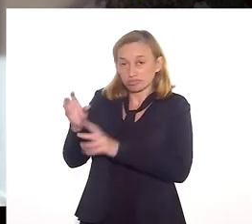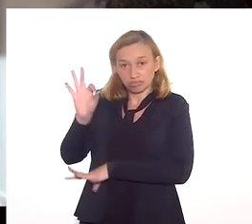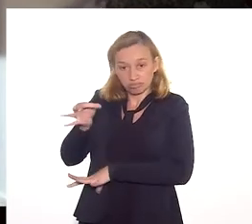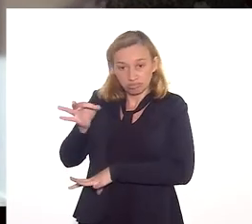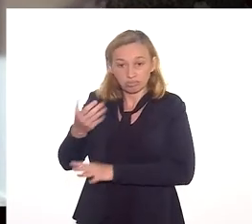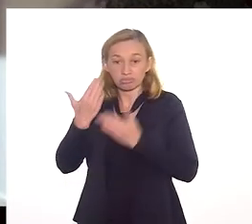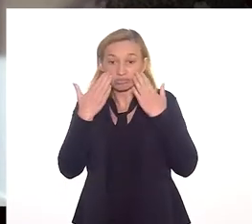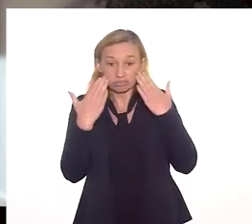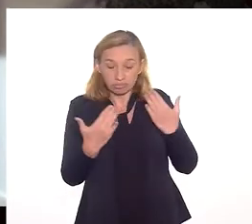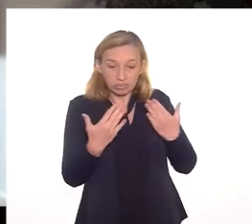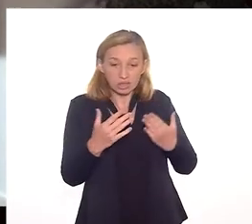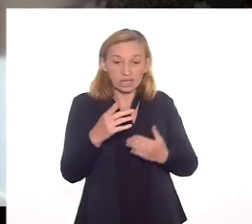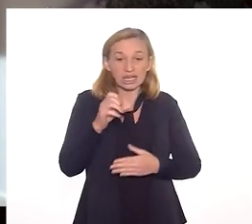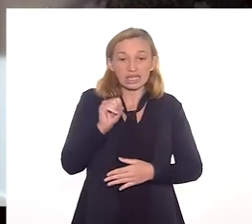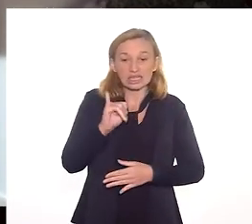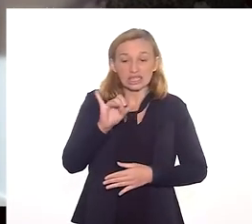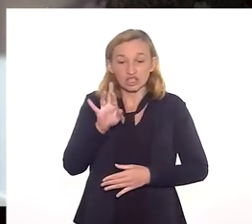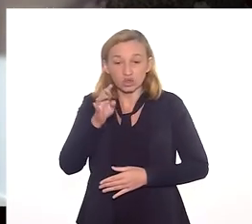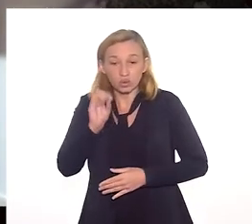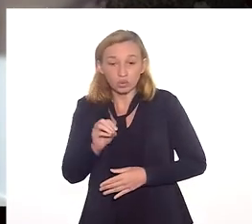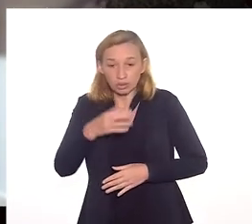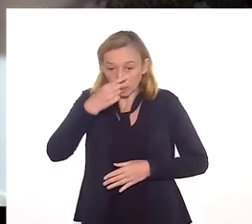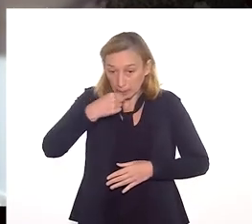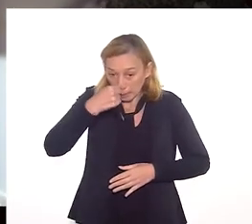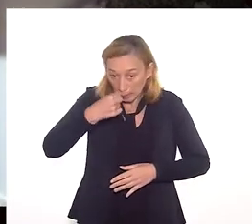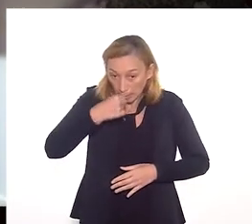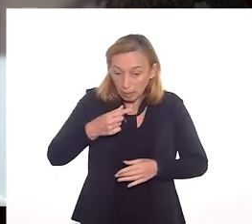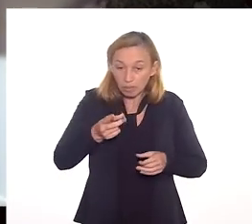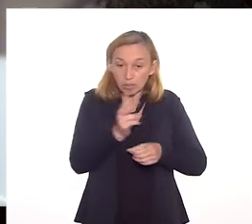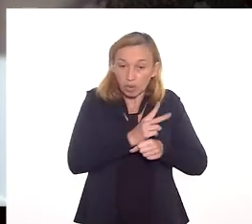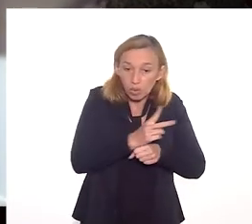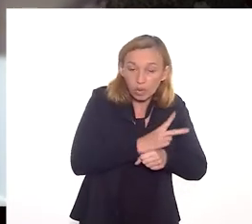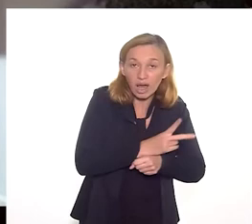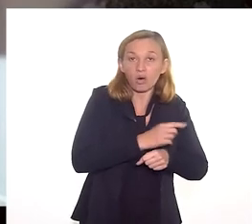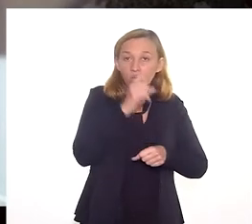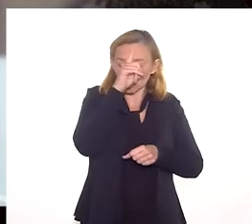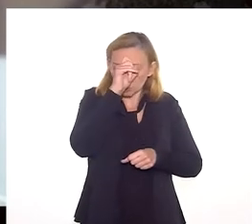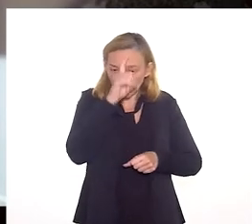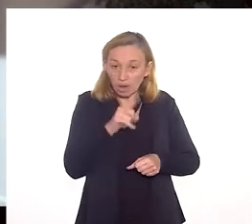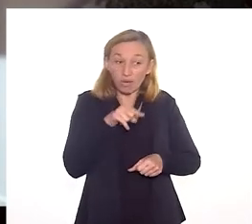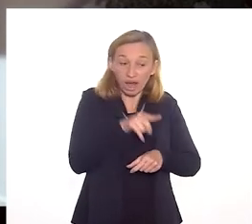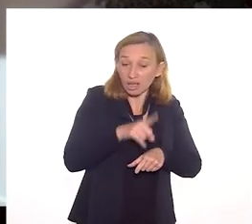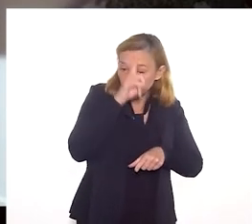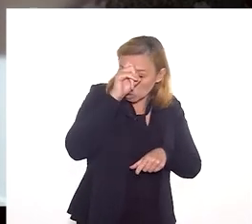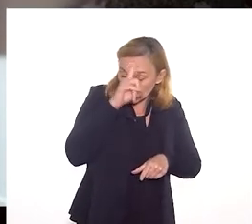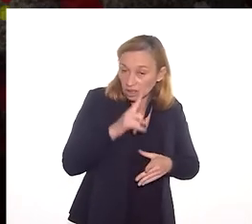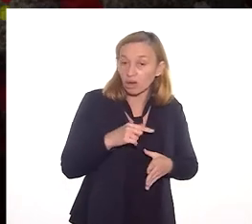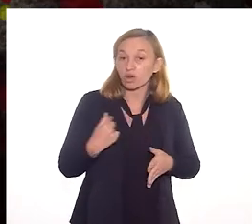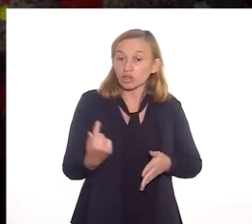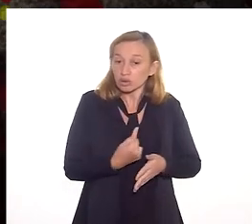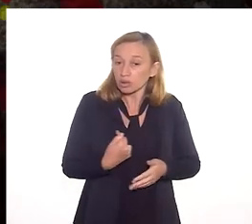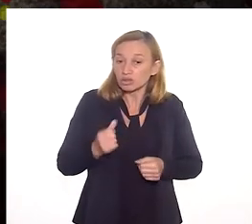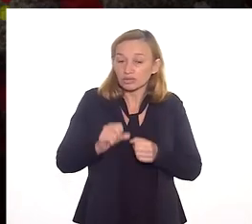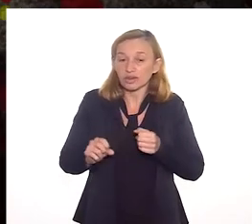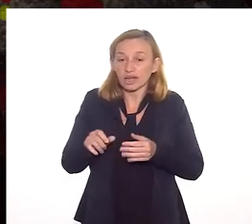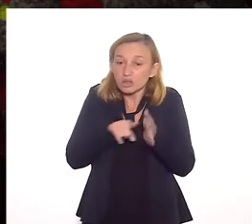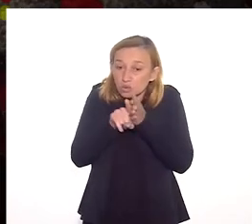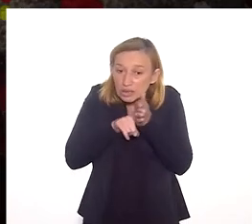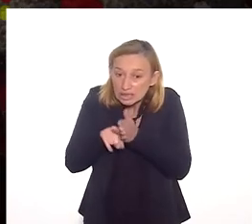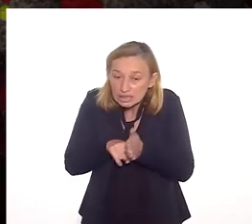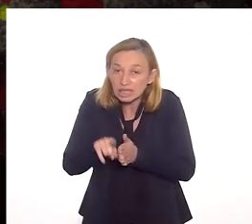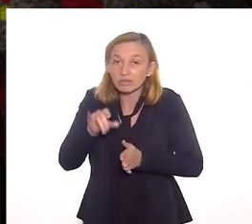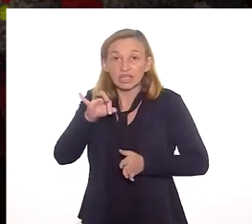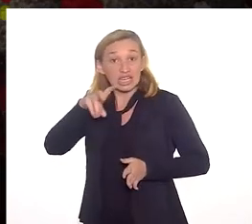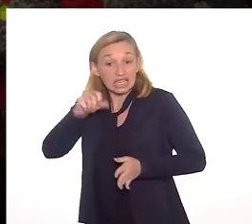que porventura apresente uma síndrome gripal, ela deve procurar o hospital. No hospital, a gente faz um